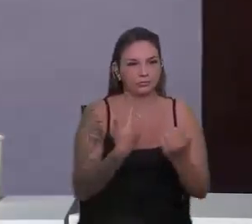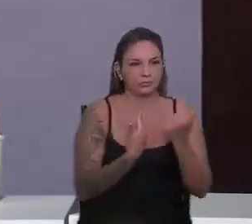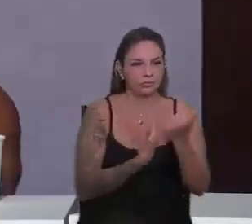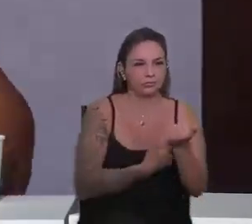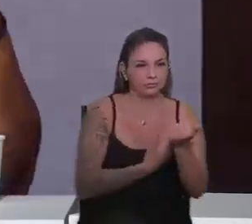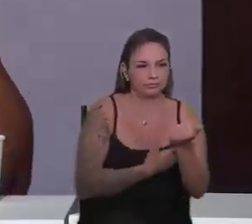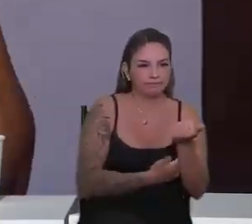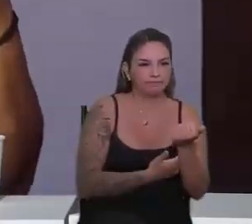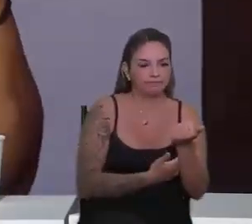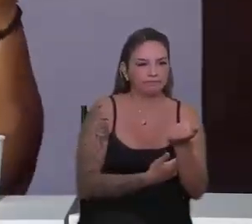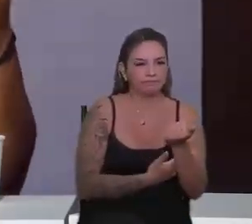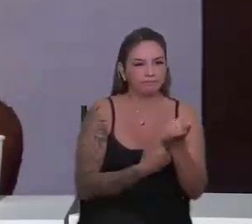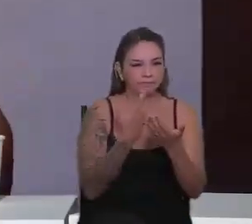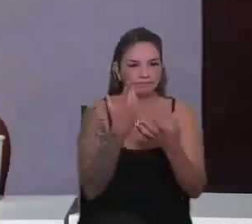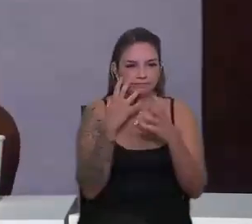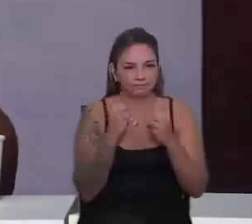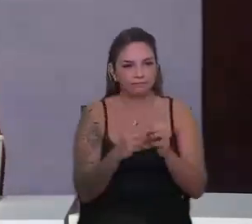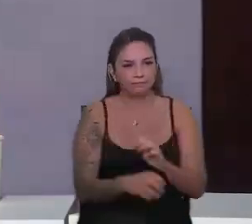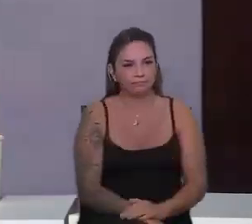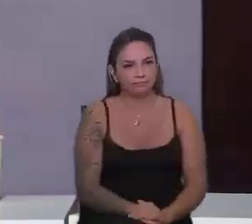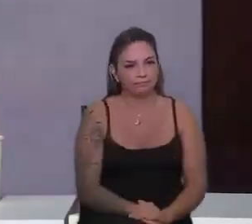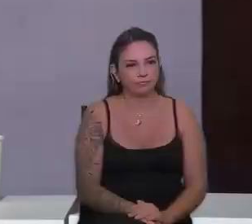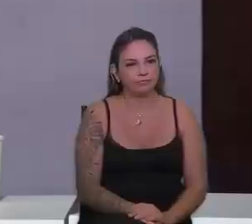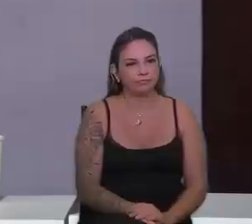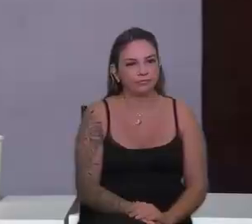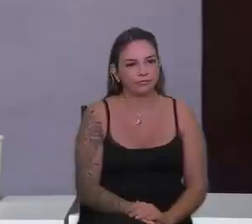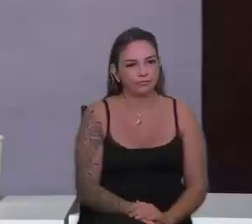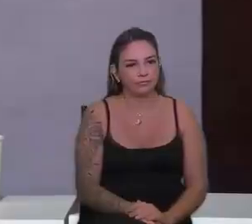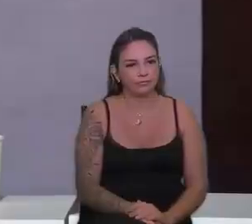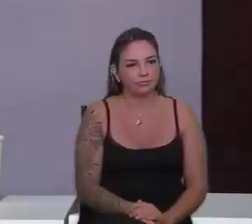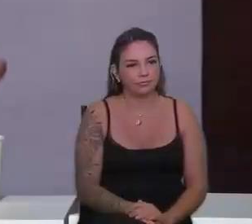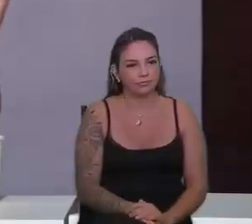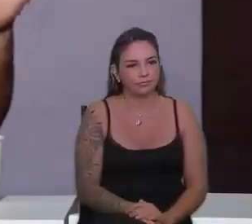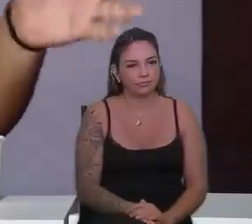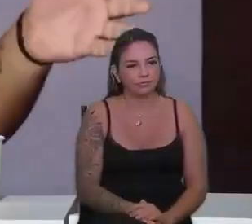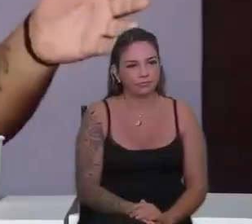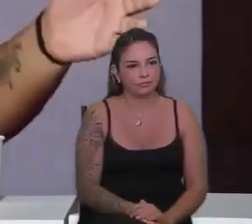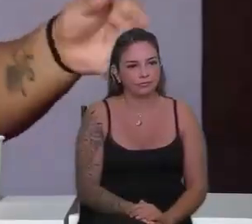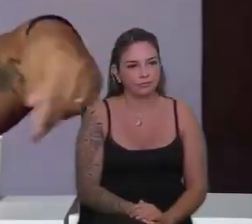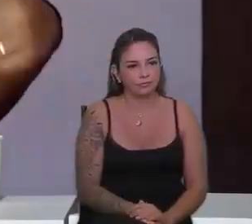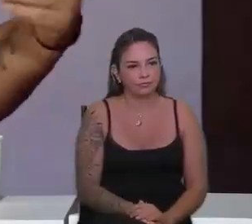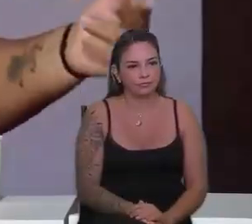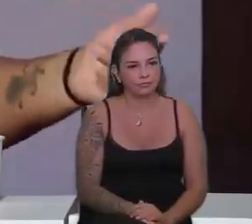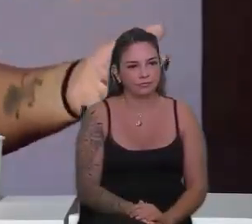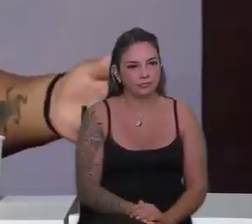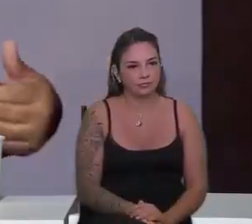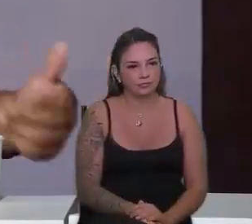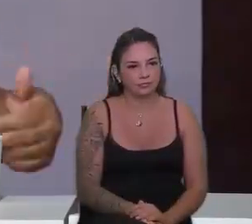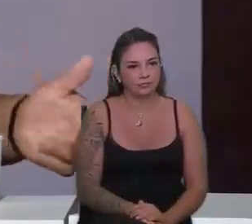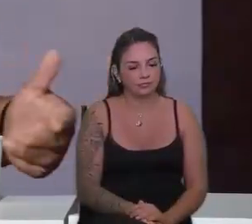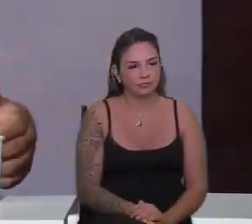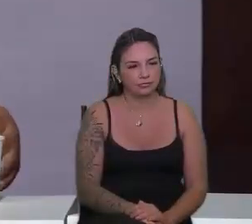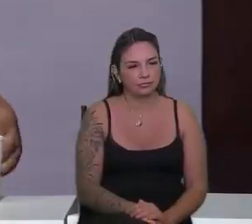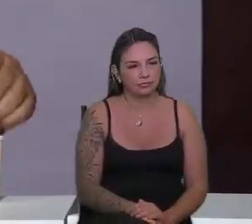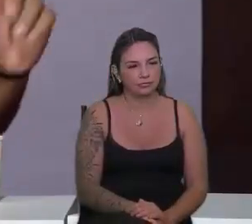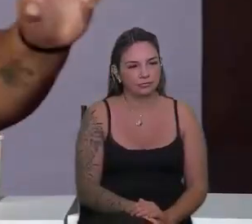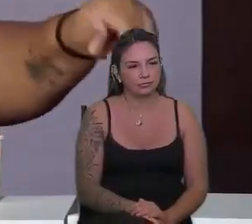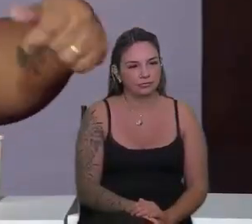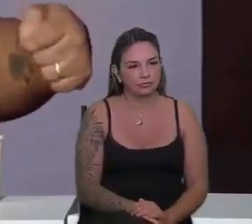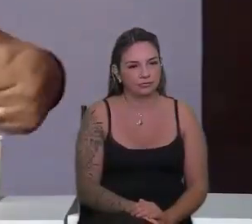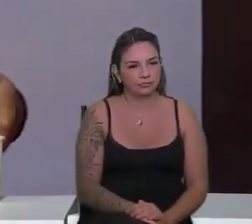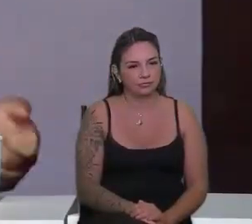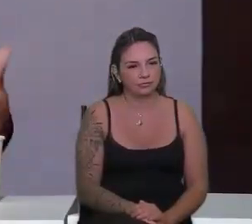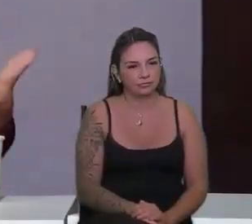vício, um apego, que é muito complicado de se gerir. Eu queria que você continuasse nessa toada